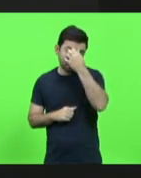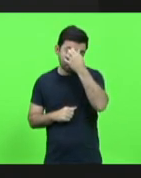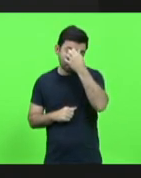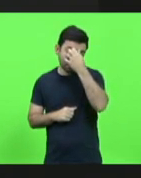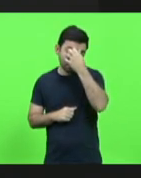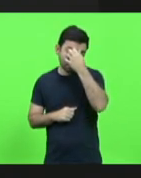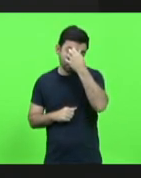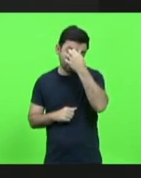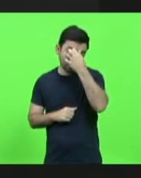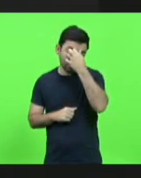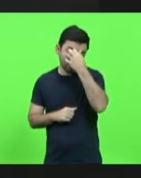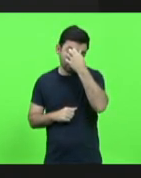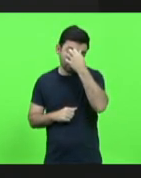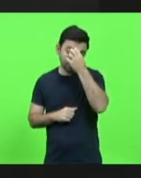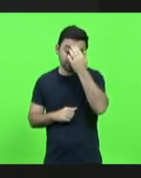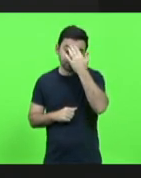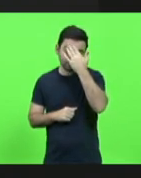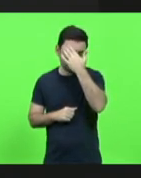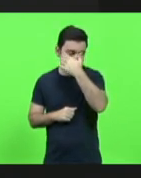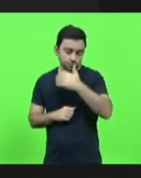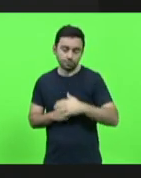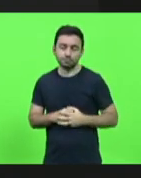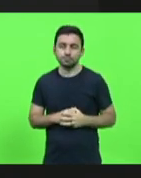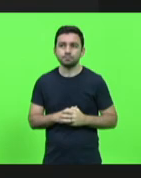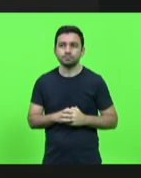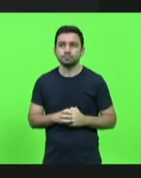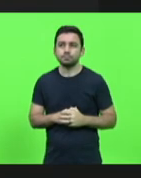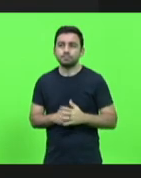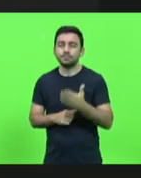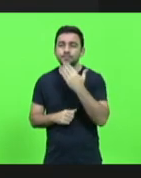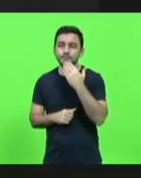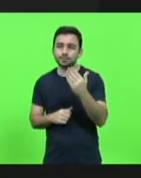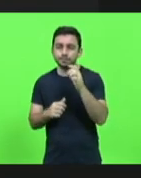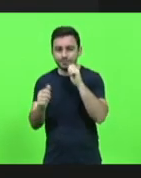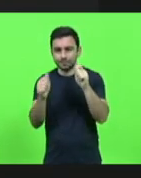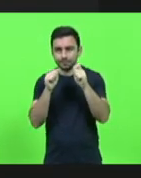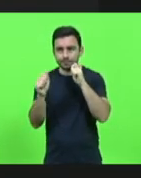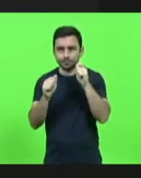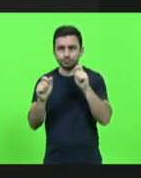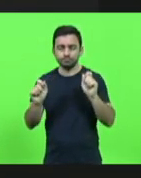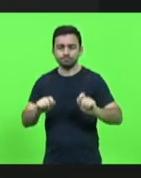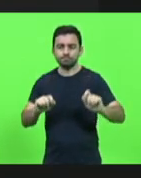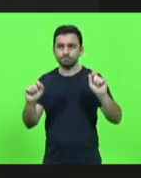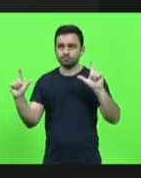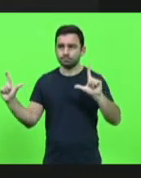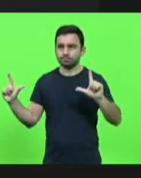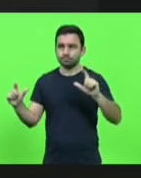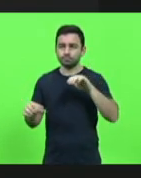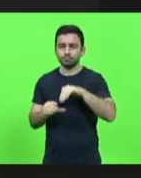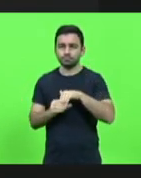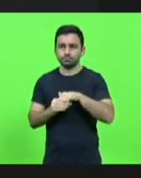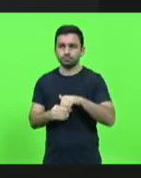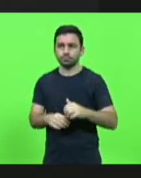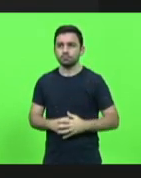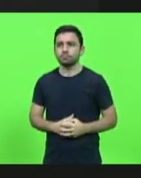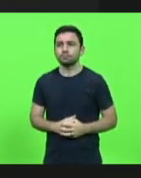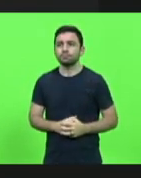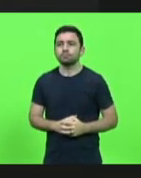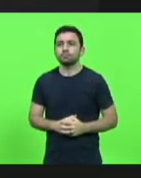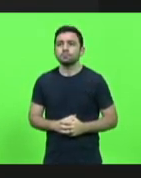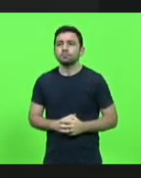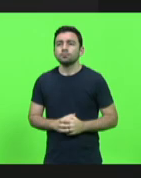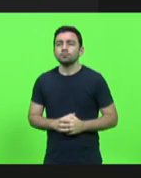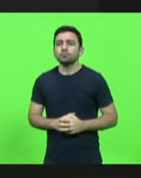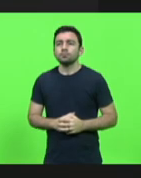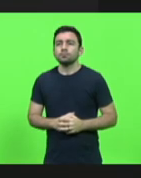Pedi para que a senhoria abra o painel, então, para que a gente possa votar. Senhor presidente, queria conferência